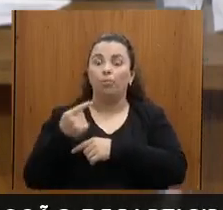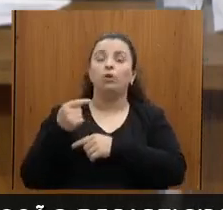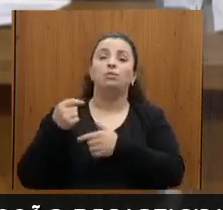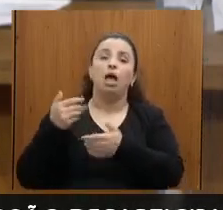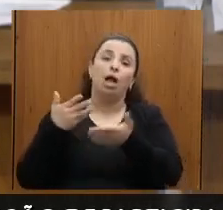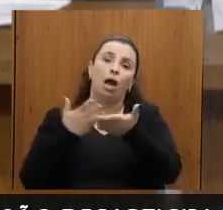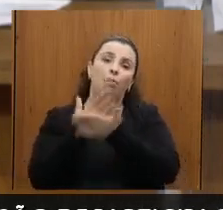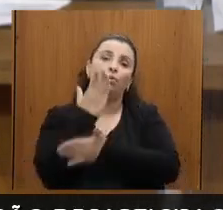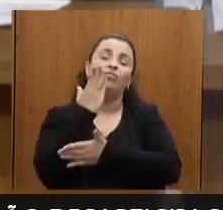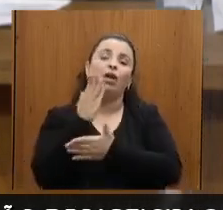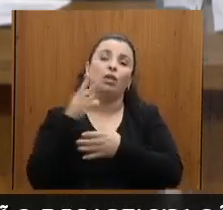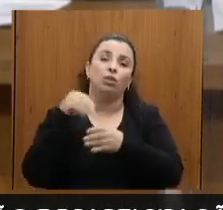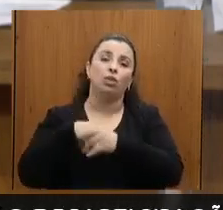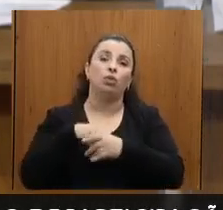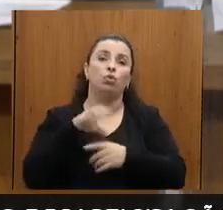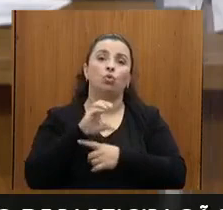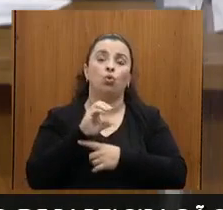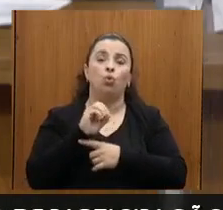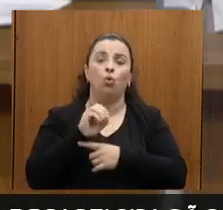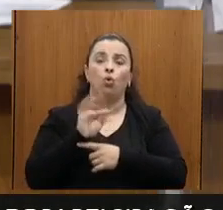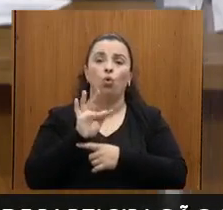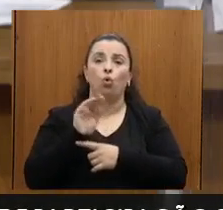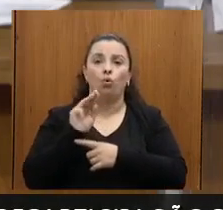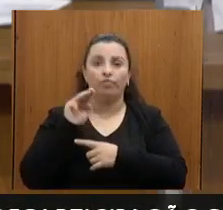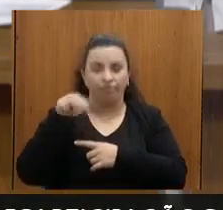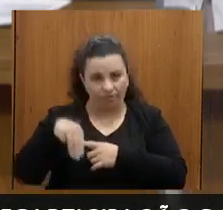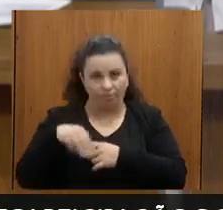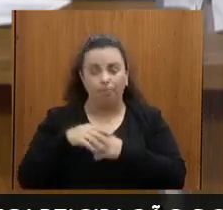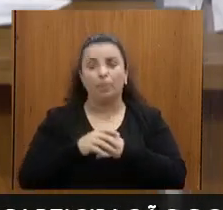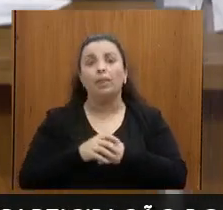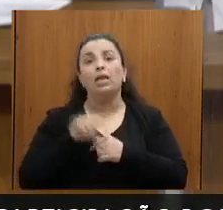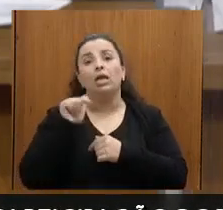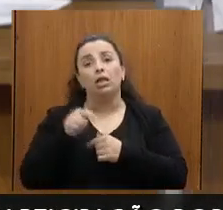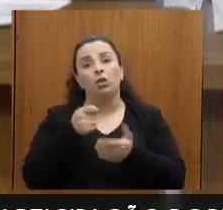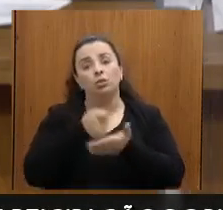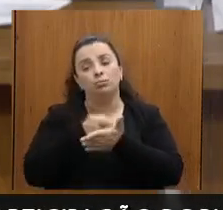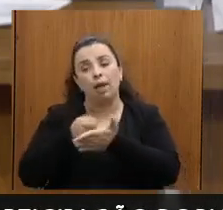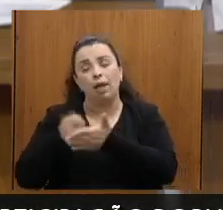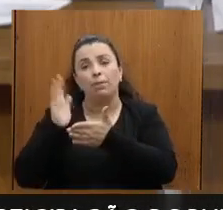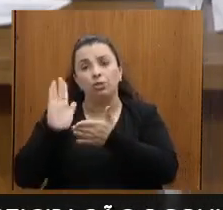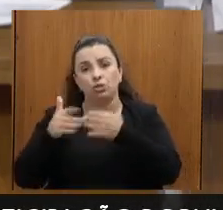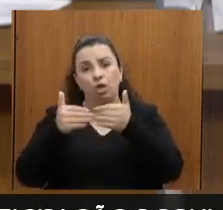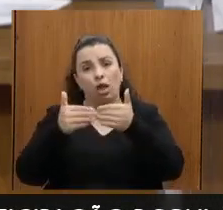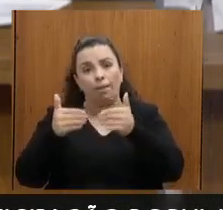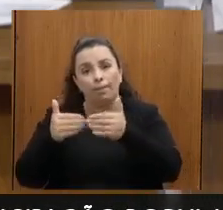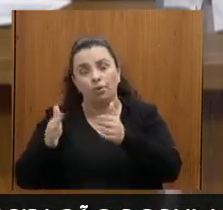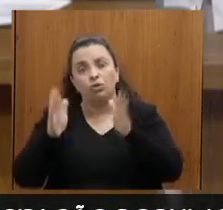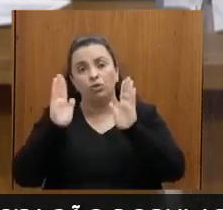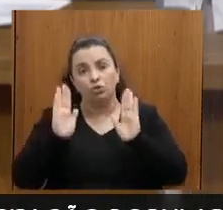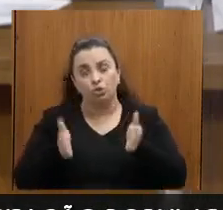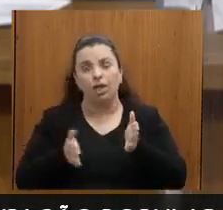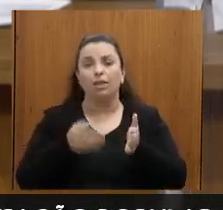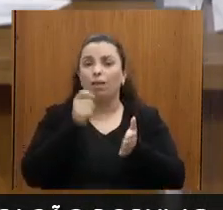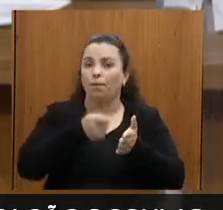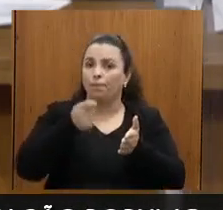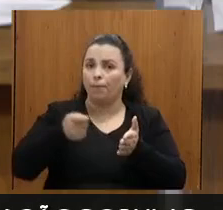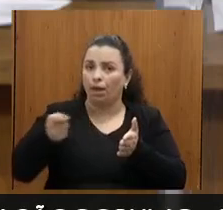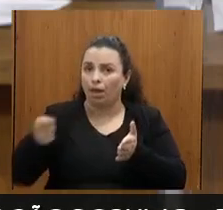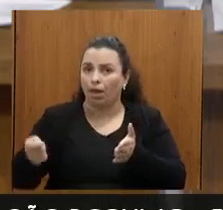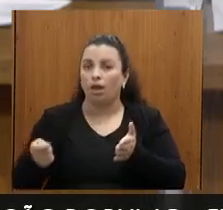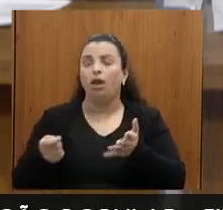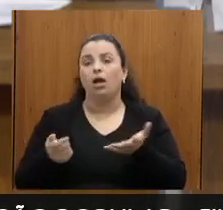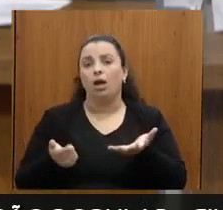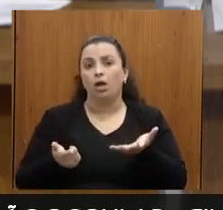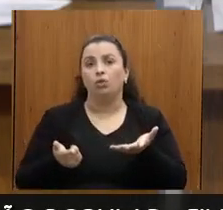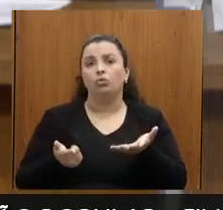um objeto de discussão, os pagamentos foram iniciados, o andamento dos pagamentos tem sido feito, está dentro da capacidade